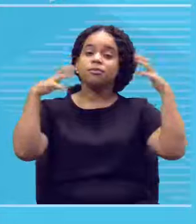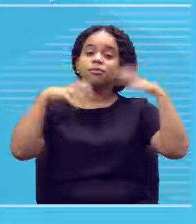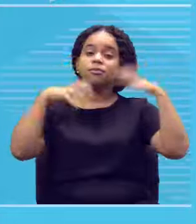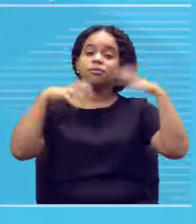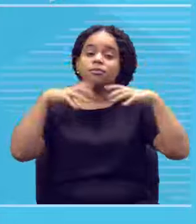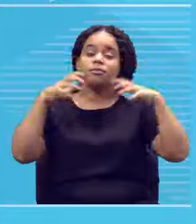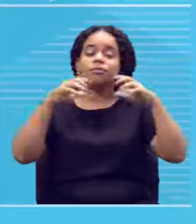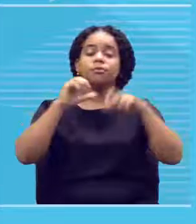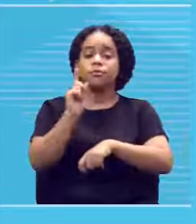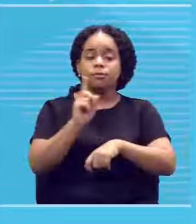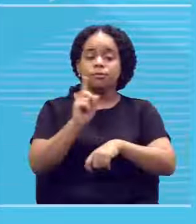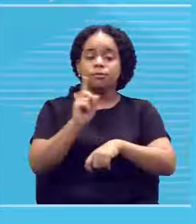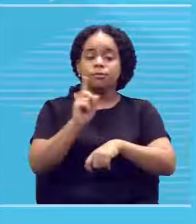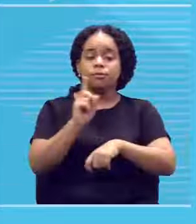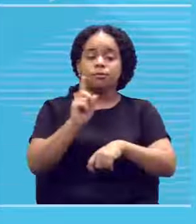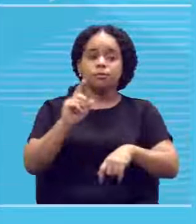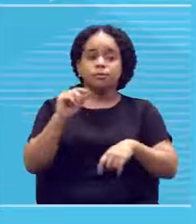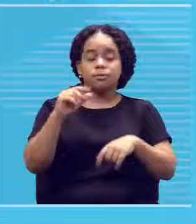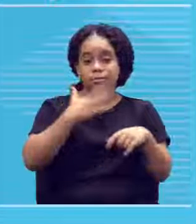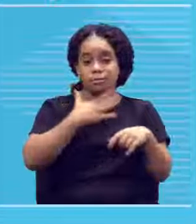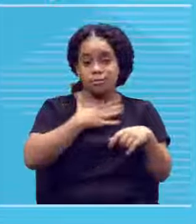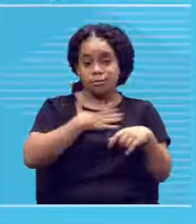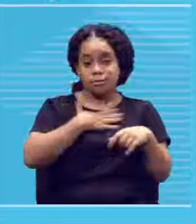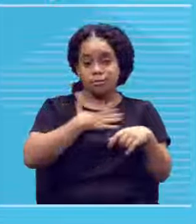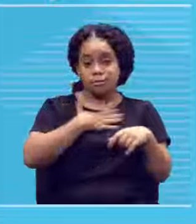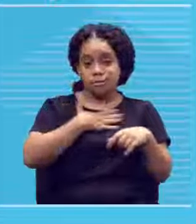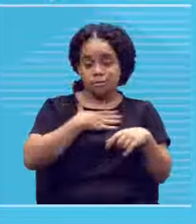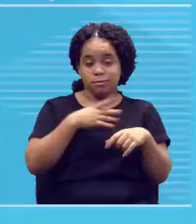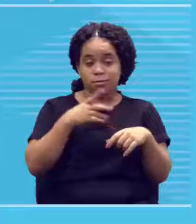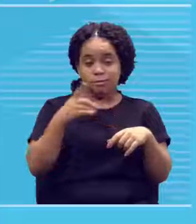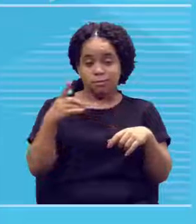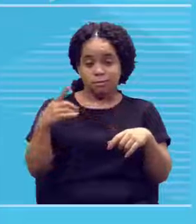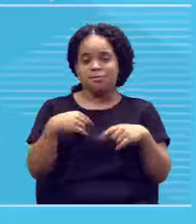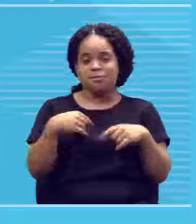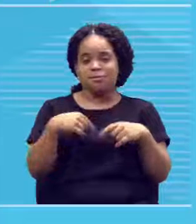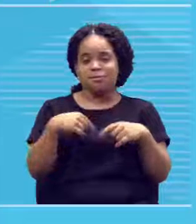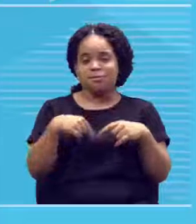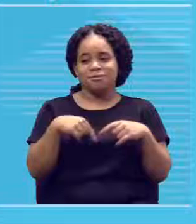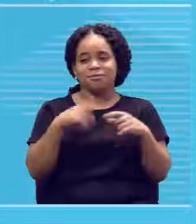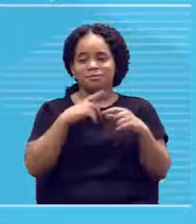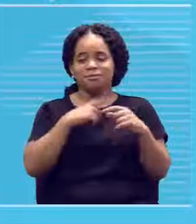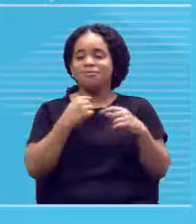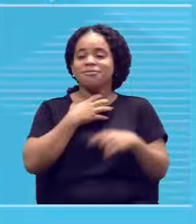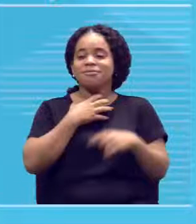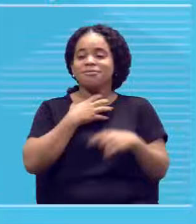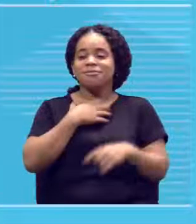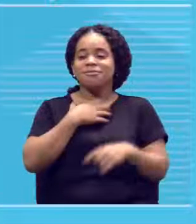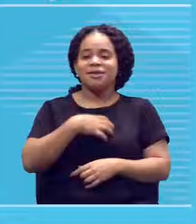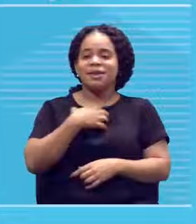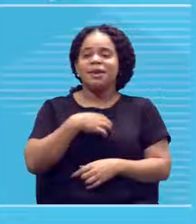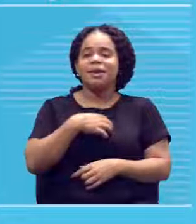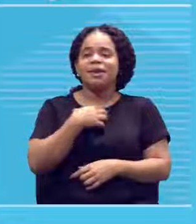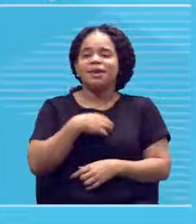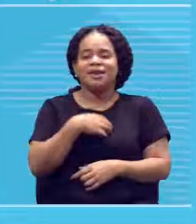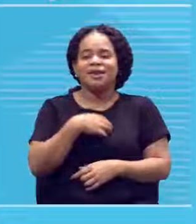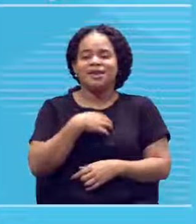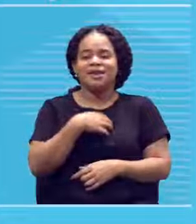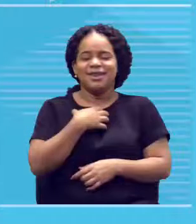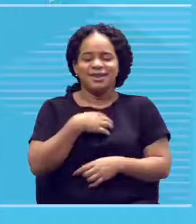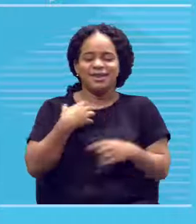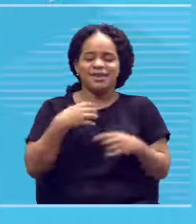meu Deus será que o Senhor se zangou e só por isso só se